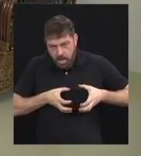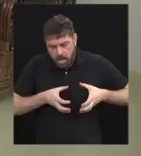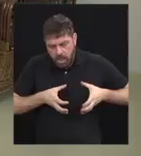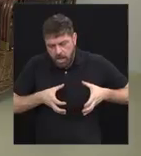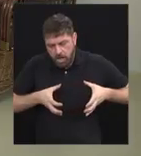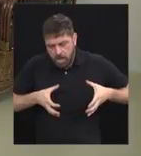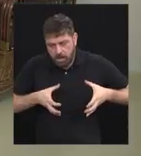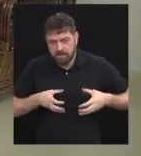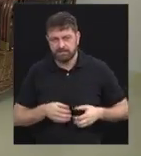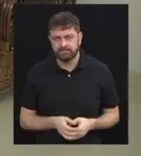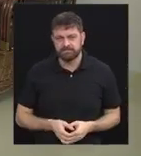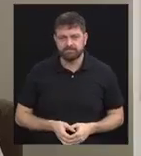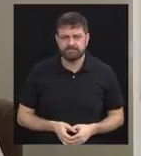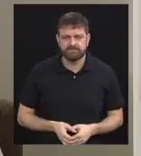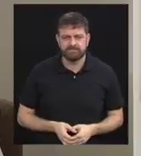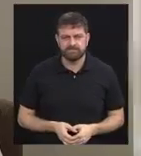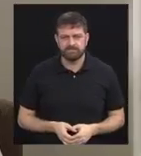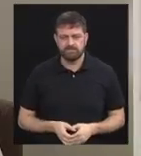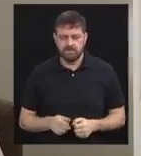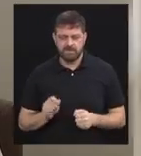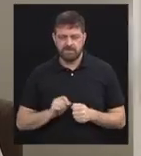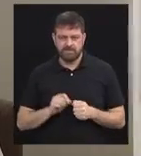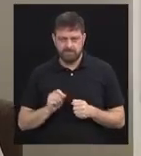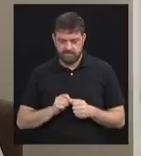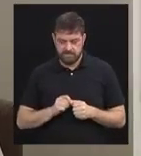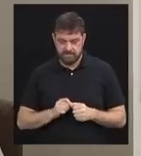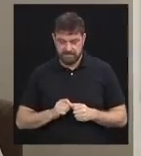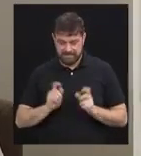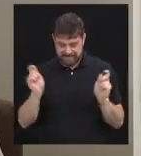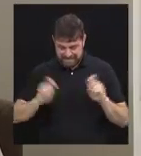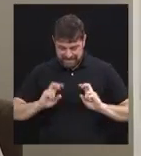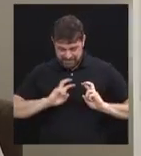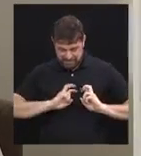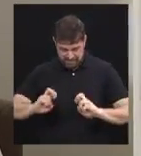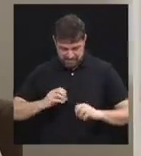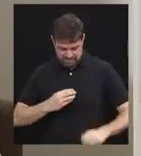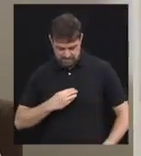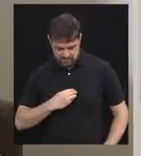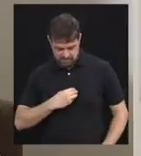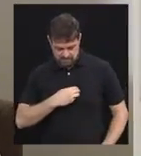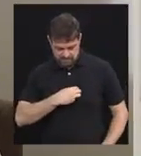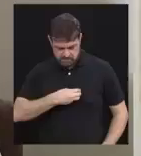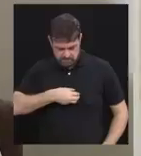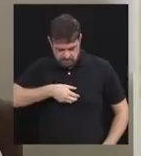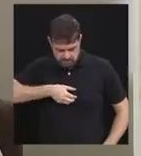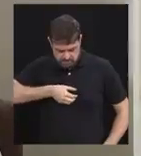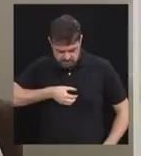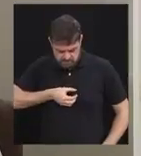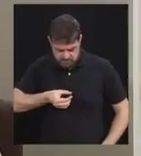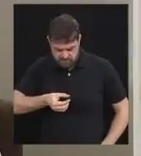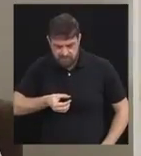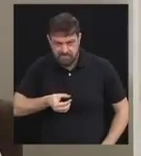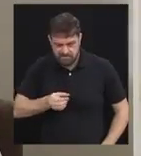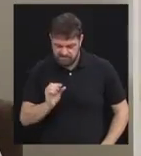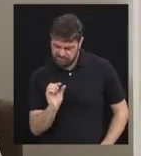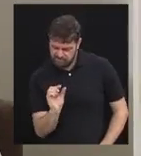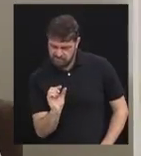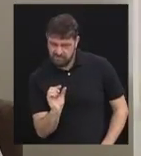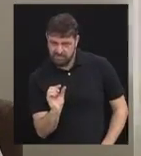multiplicar e para se tornar visível e palpável dentro de